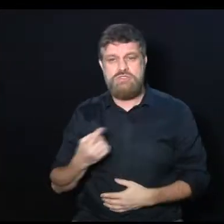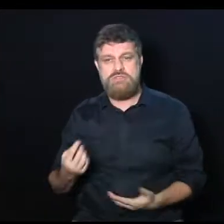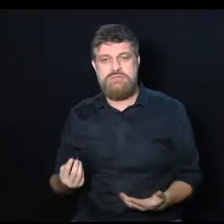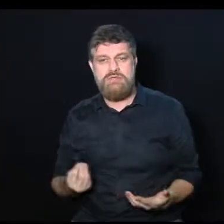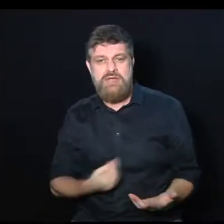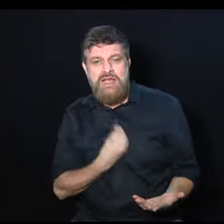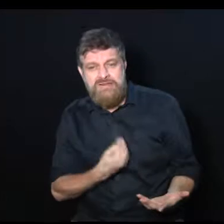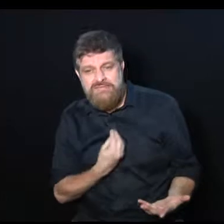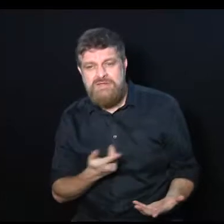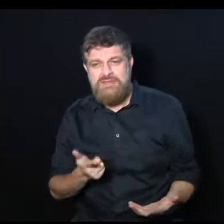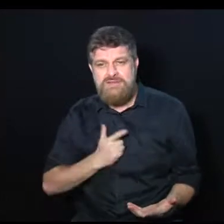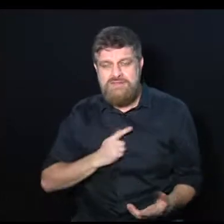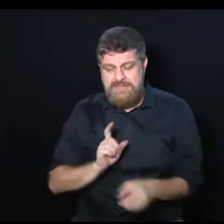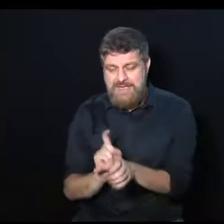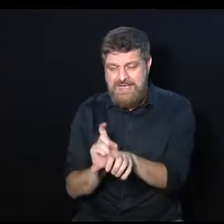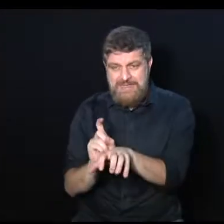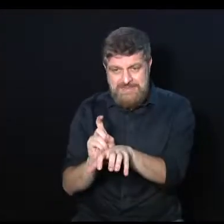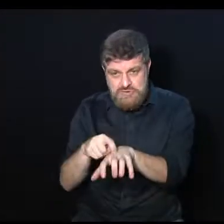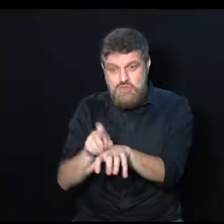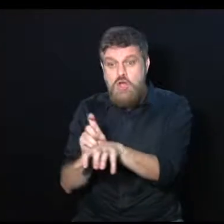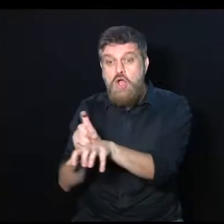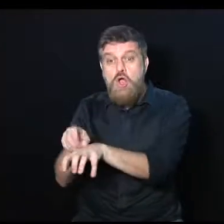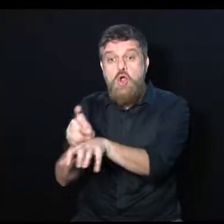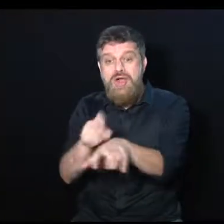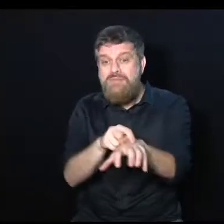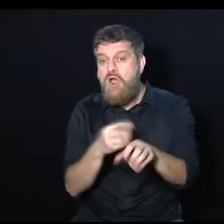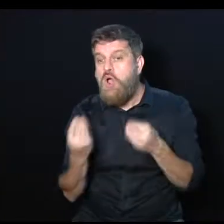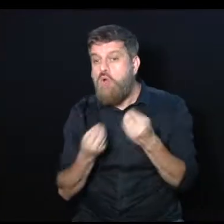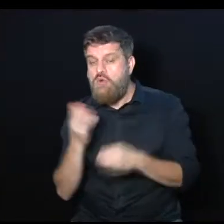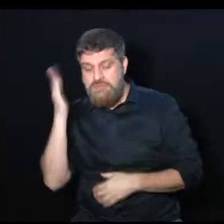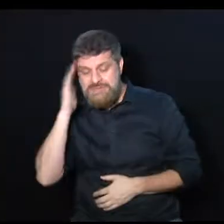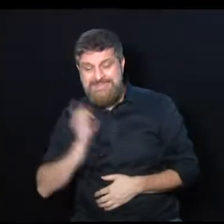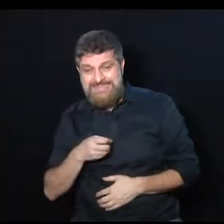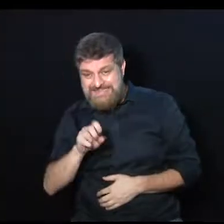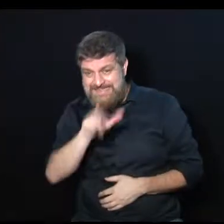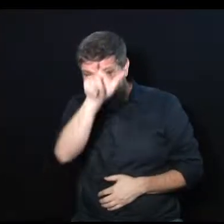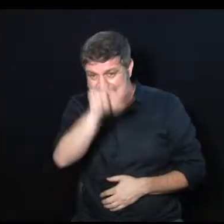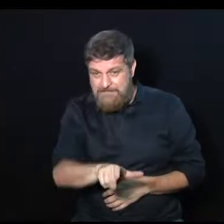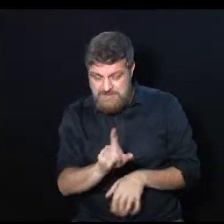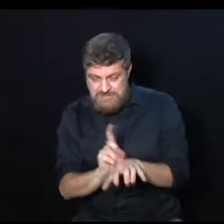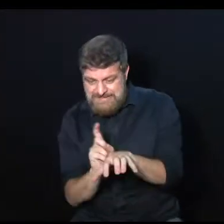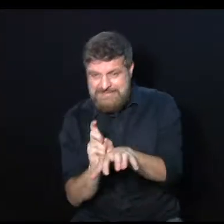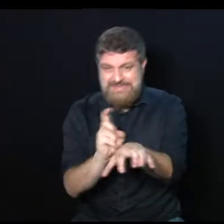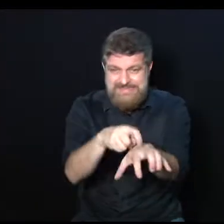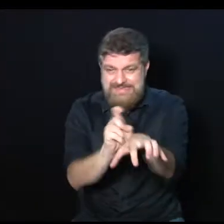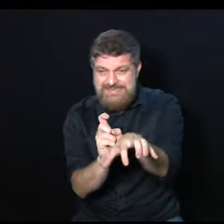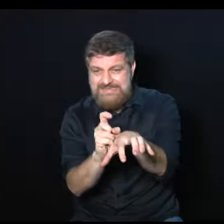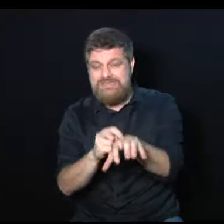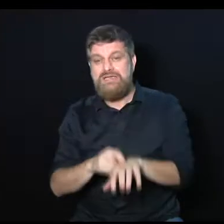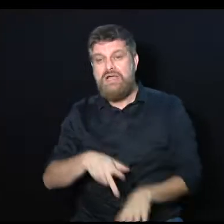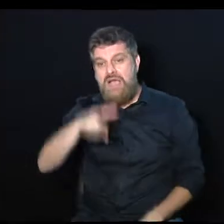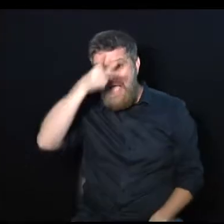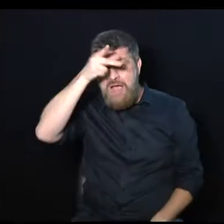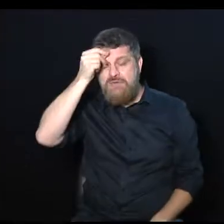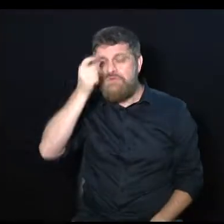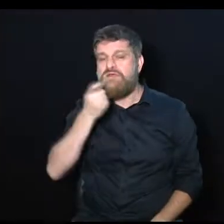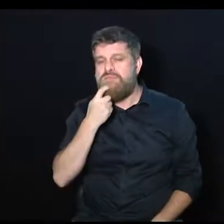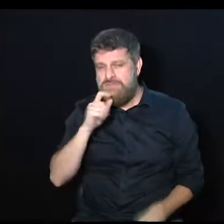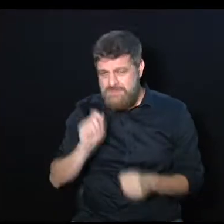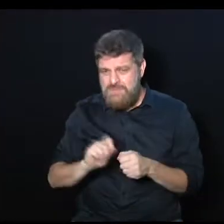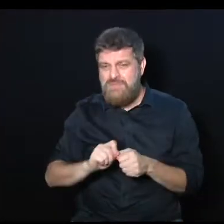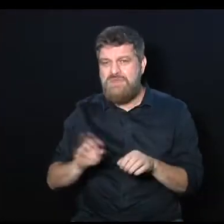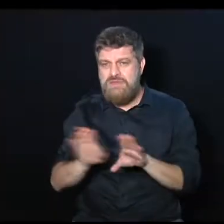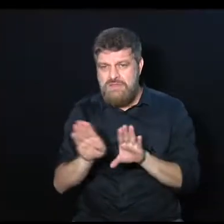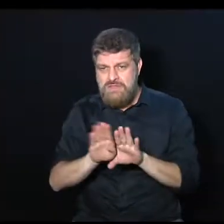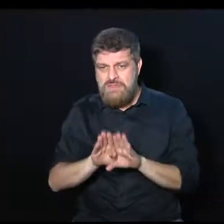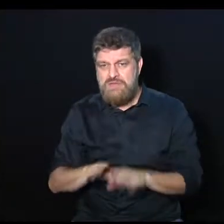uma epidemia de escorpionismo, como você deve proceder diante de um acidente escorpiônico, A própria Prefeitura de Campinas fez isso recentemente, até para os